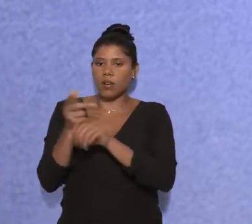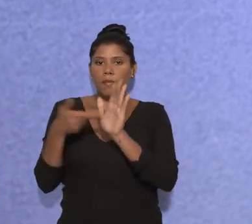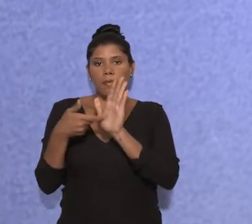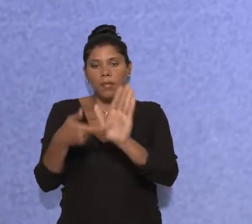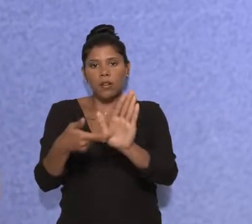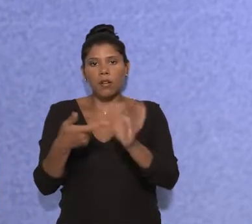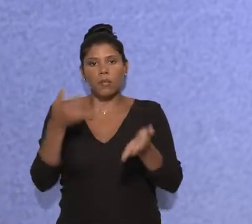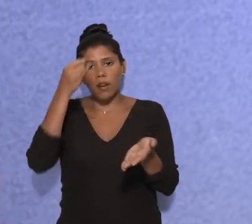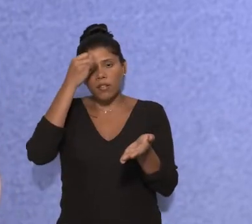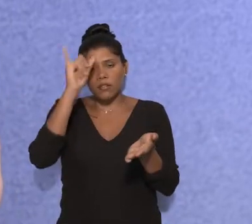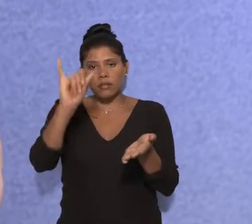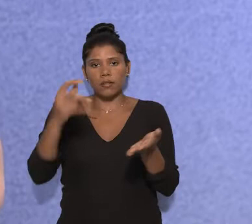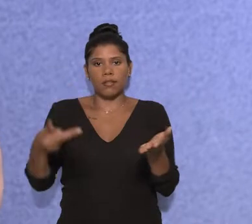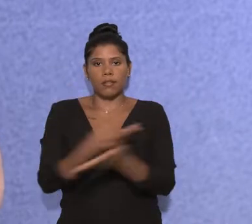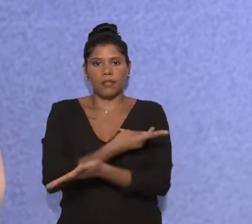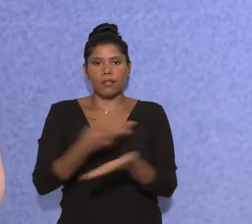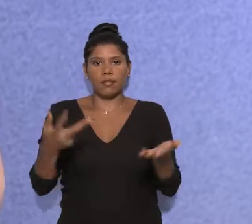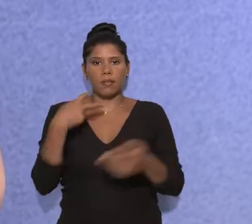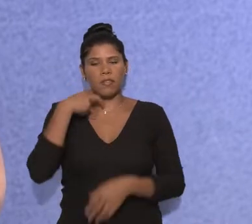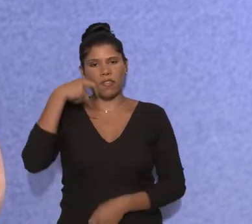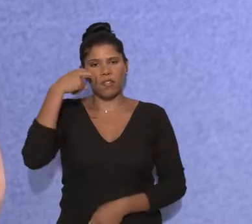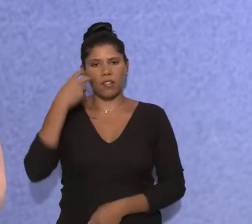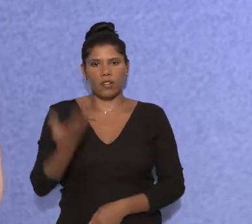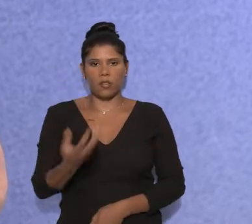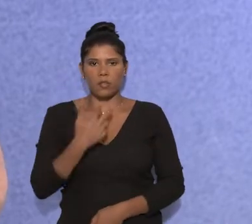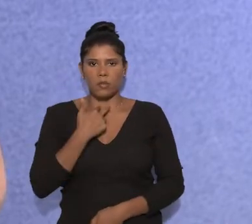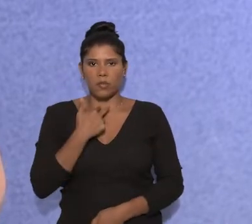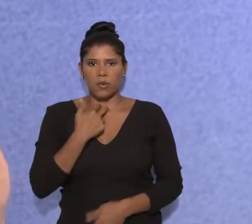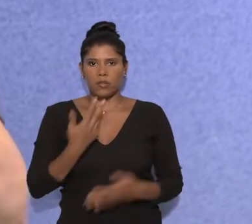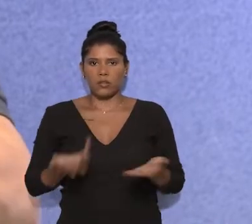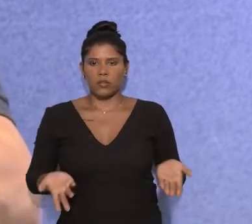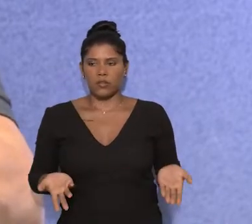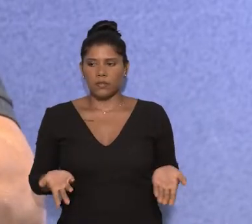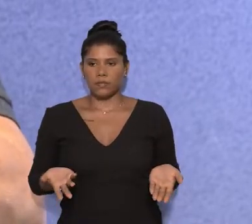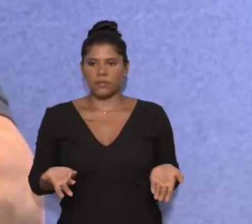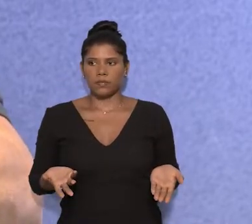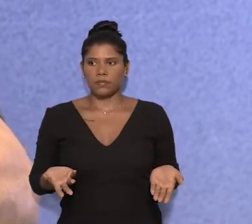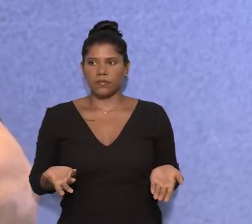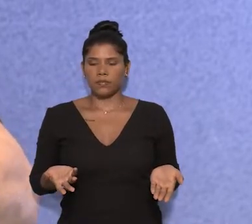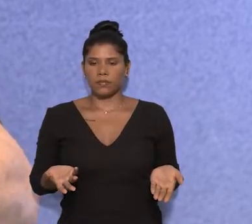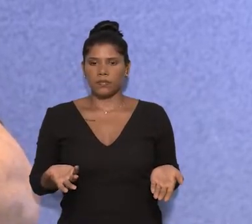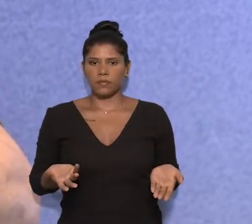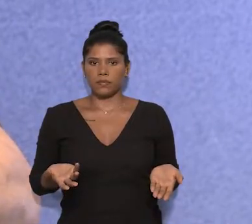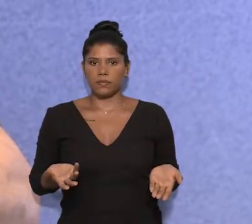ver se esse pessoal cria vergonha na cara, uma vez na vida. E o pior,